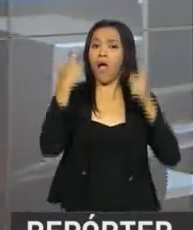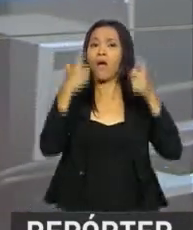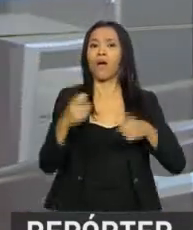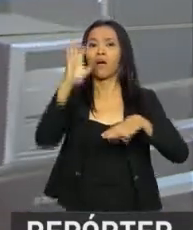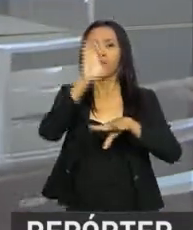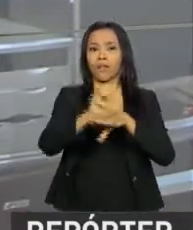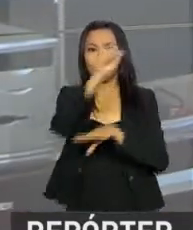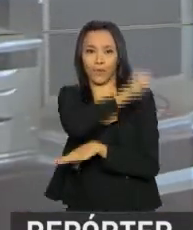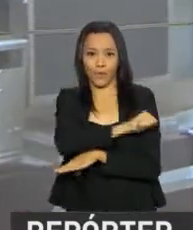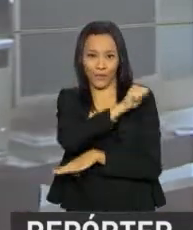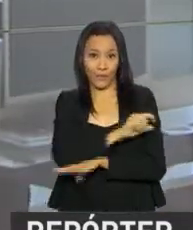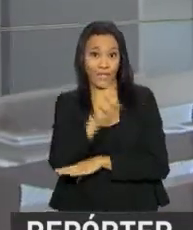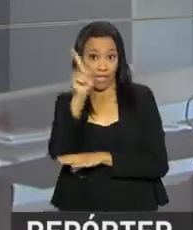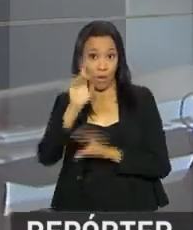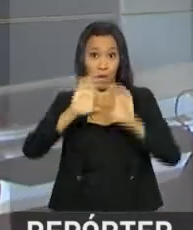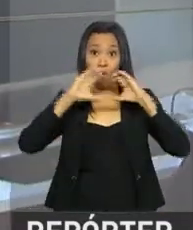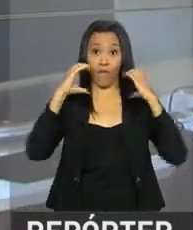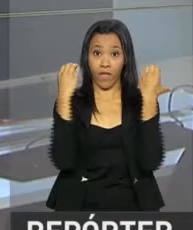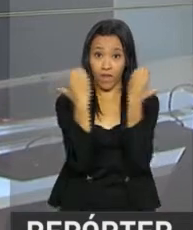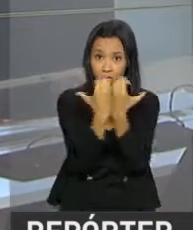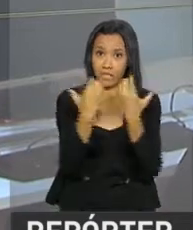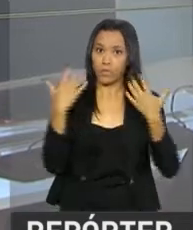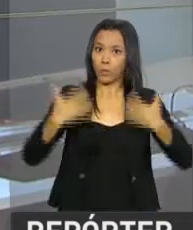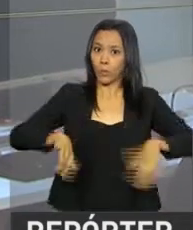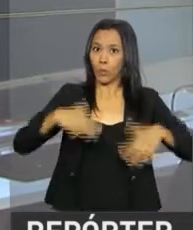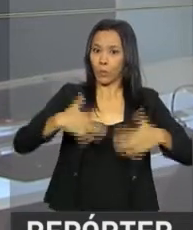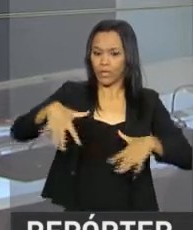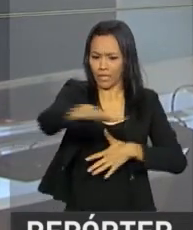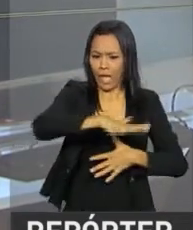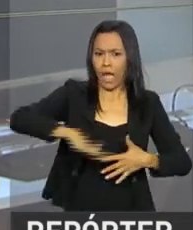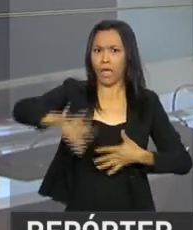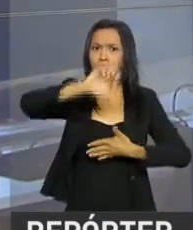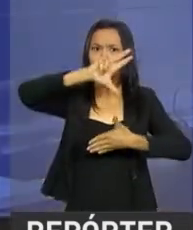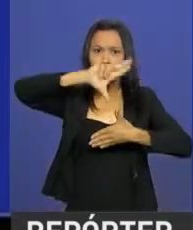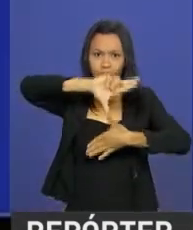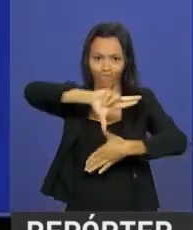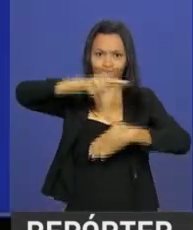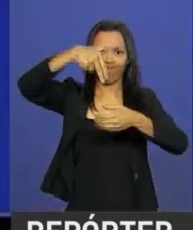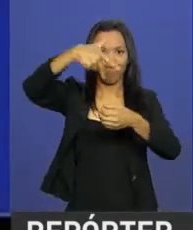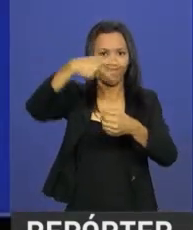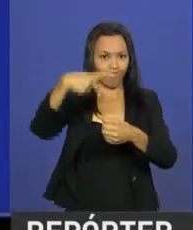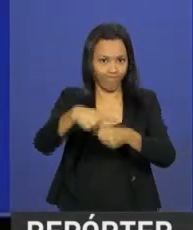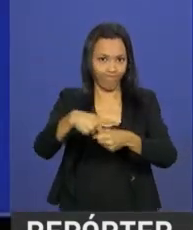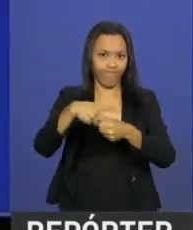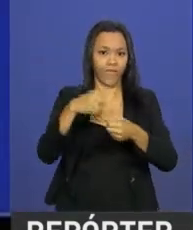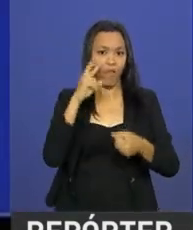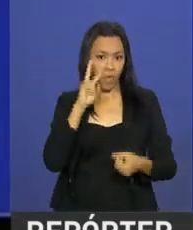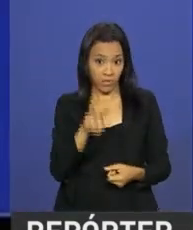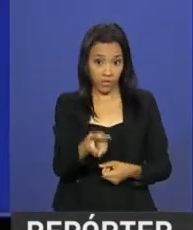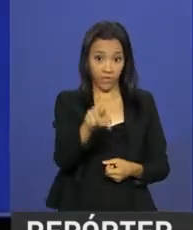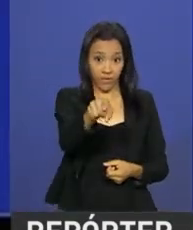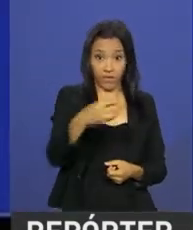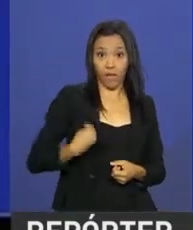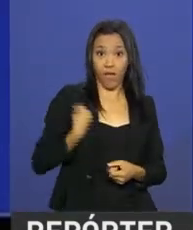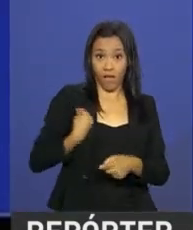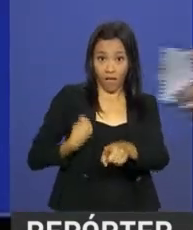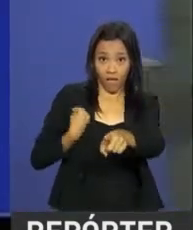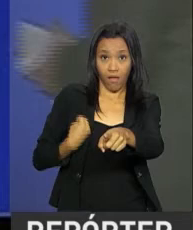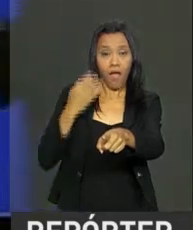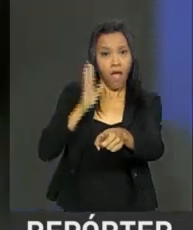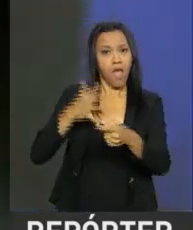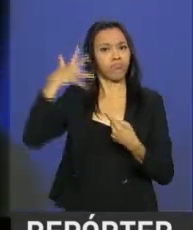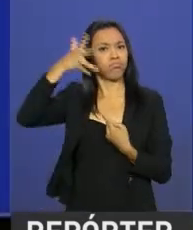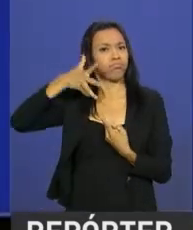rio óleo e gás o maior evento do setor na américa latina vamos ver imagens ao vivo essa exposição